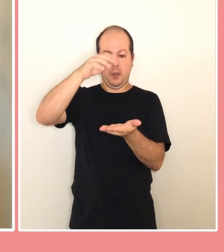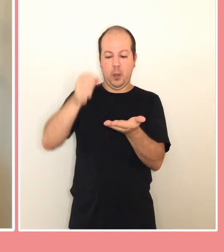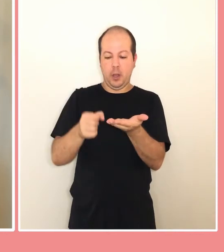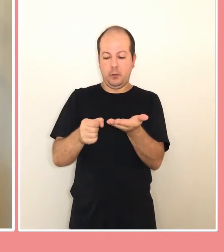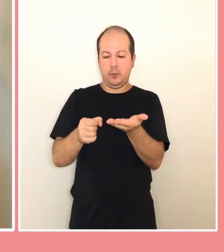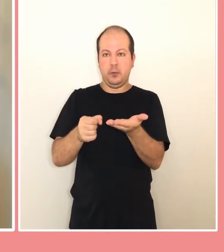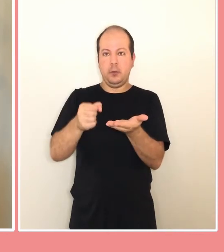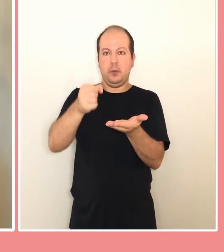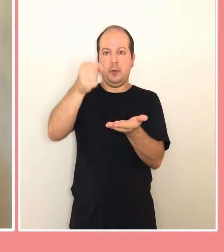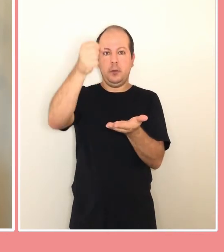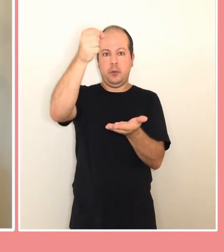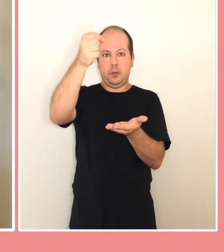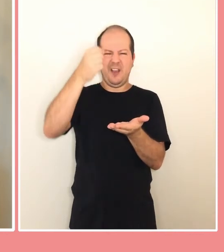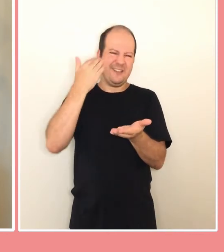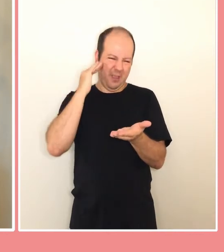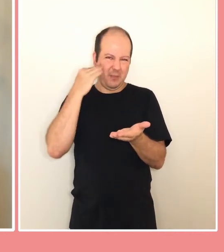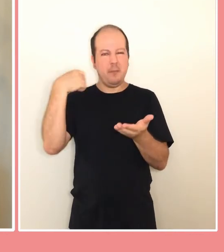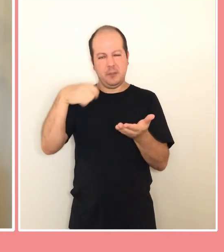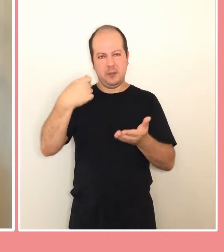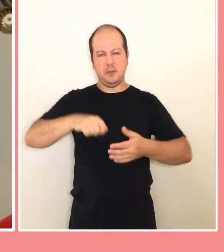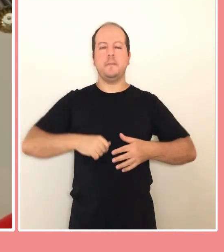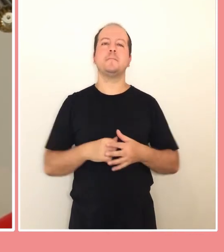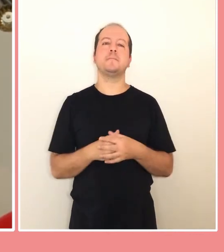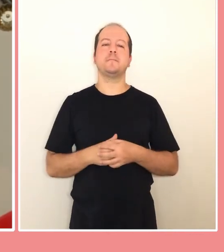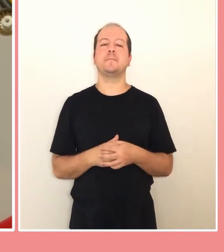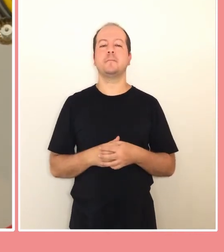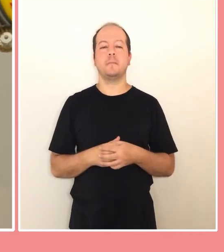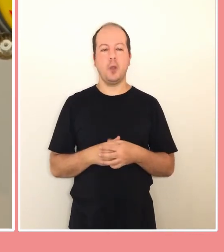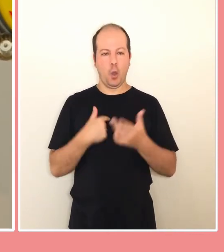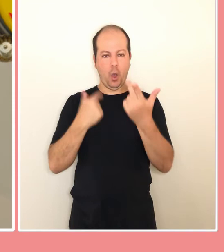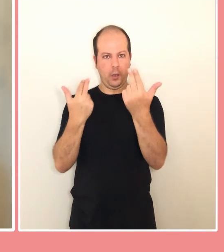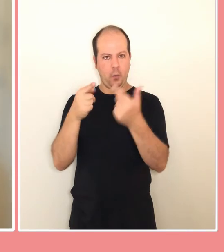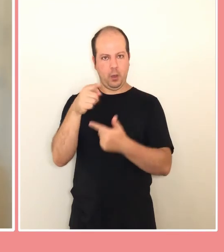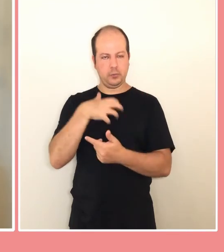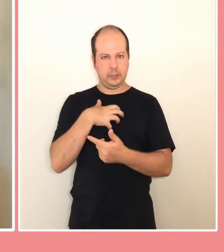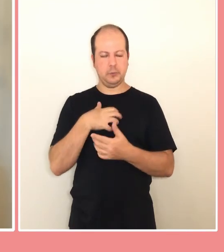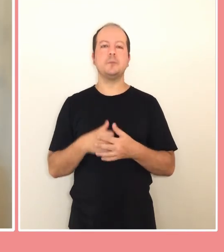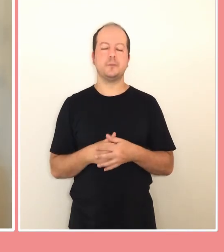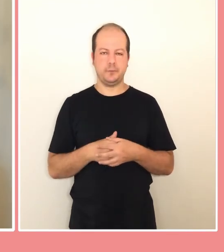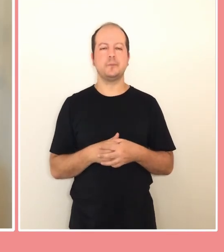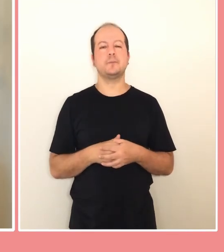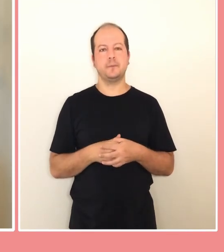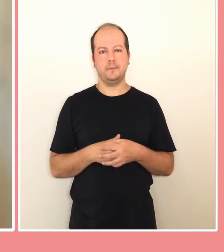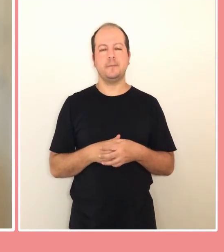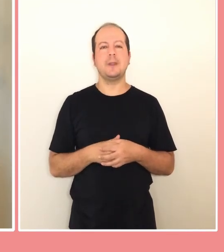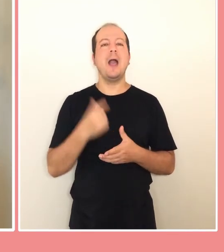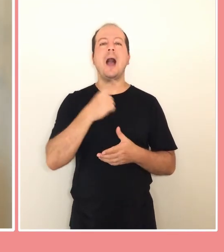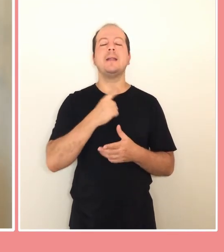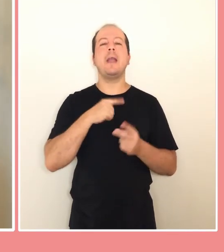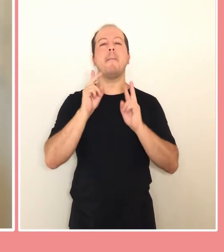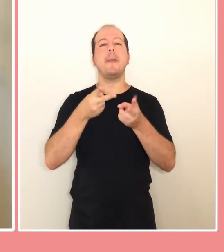da borda da lata. Então, aqui, mesma coisa, não passa no ar. Então eu tenho a mesma